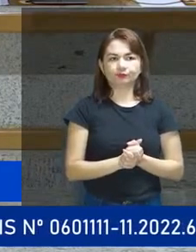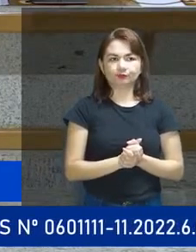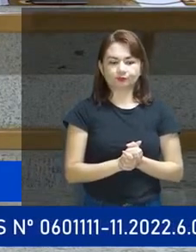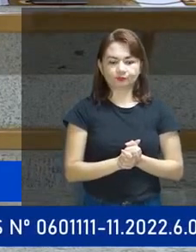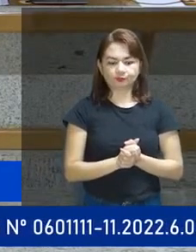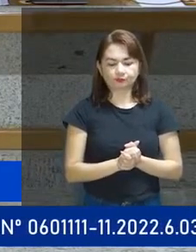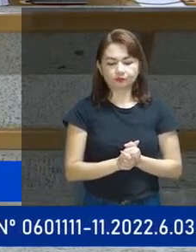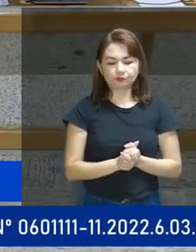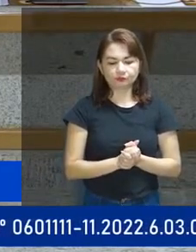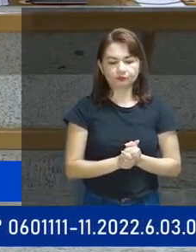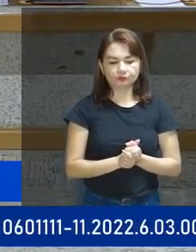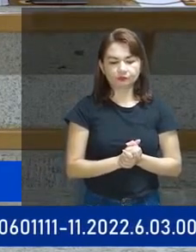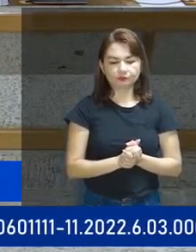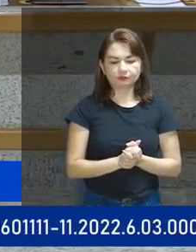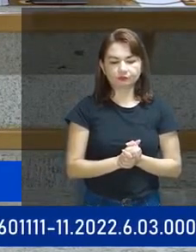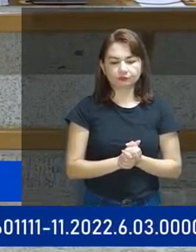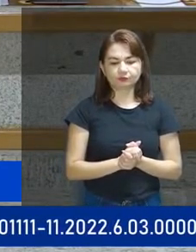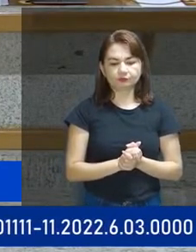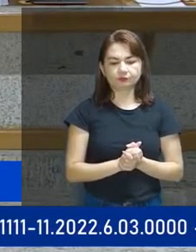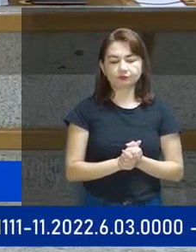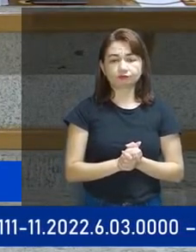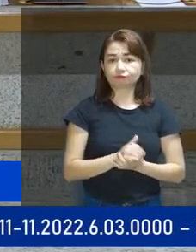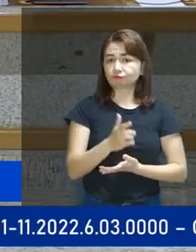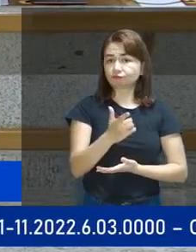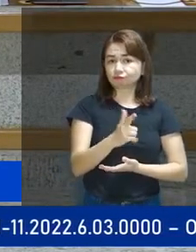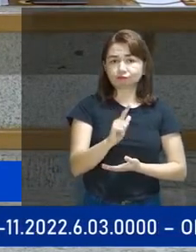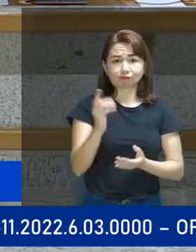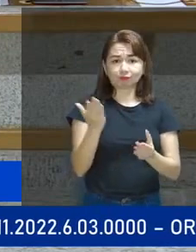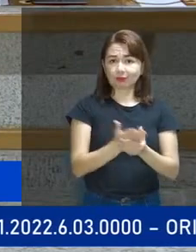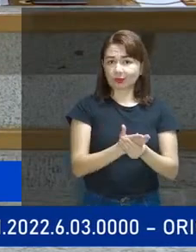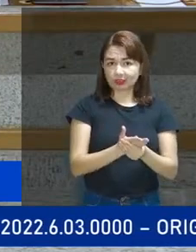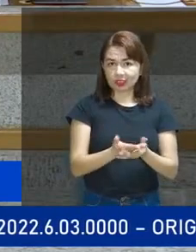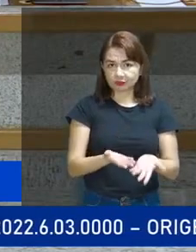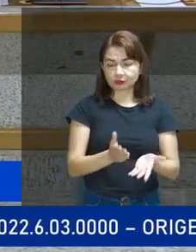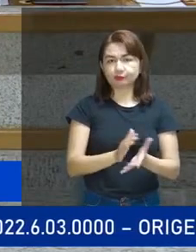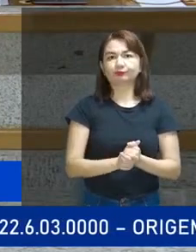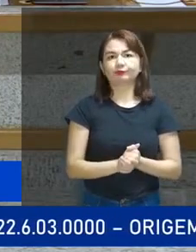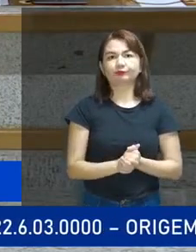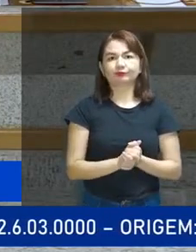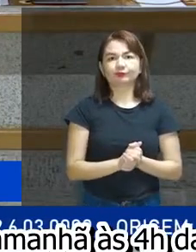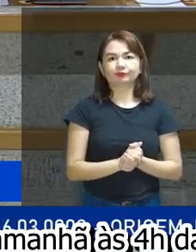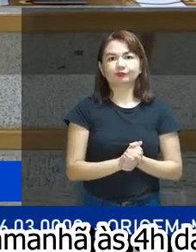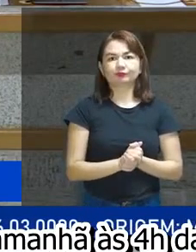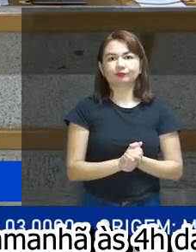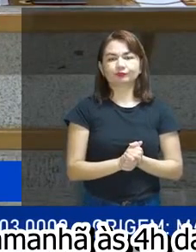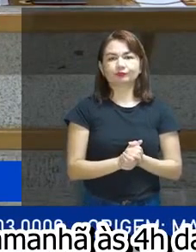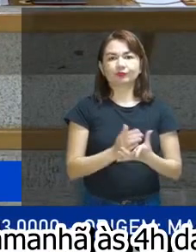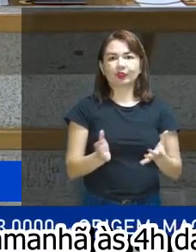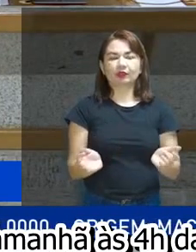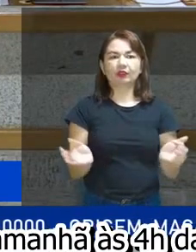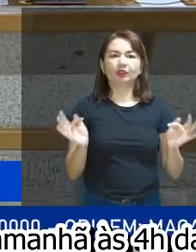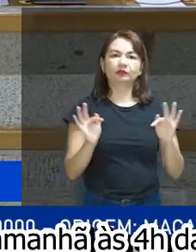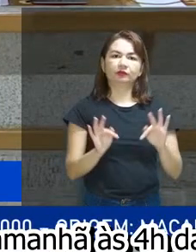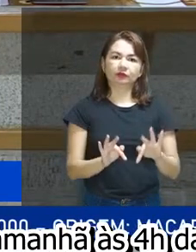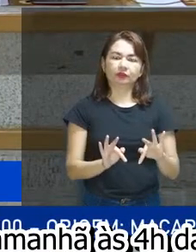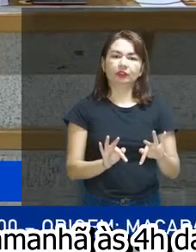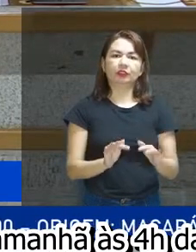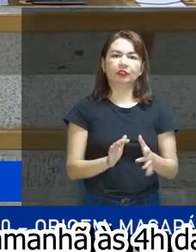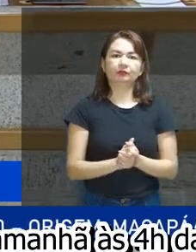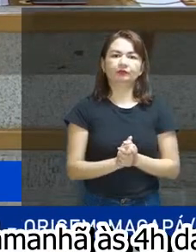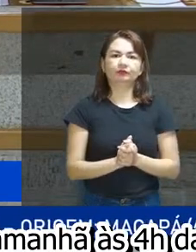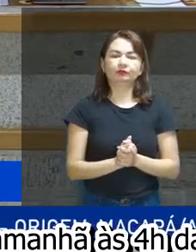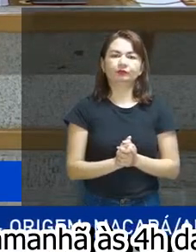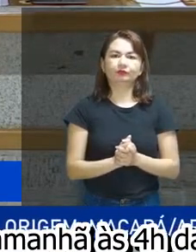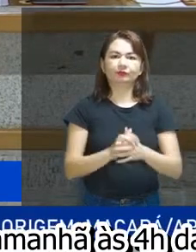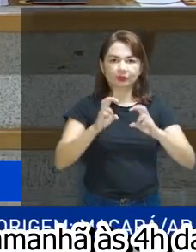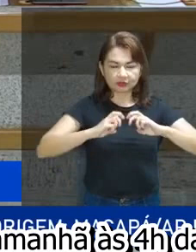relatora. Não havendo mais nenhum processo, resta-me declarar encerrada essa sessão,